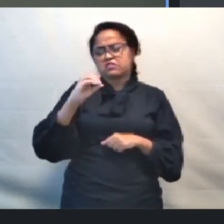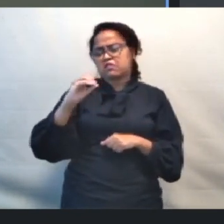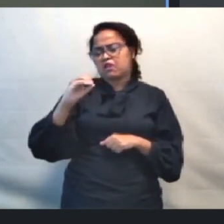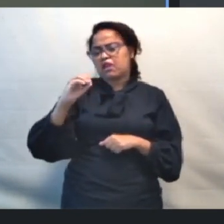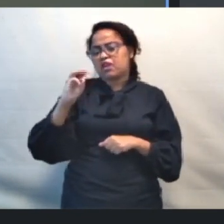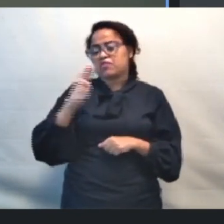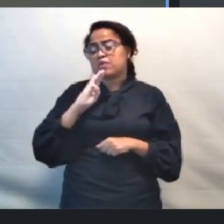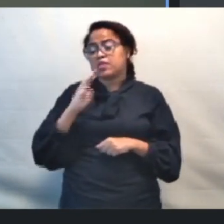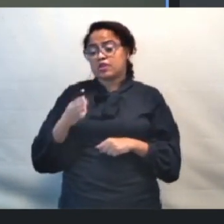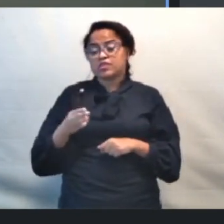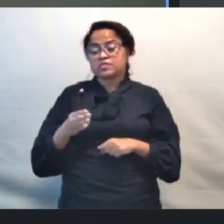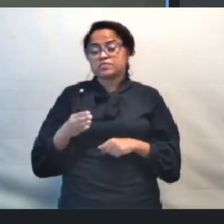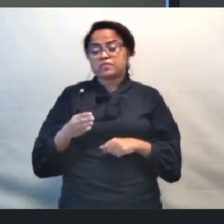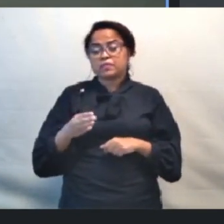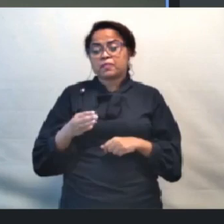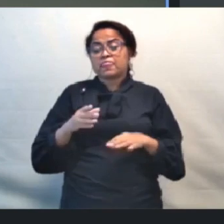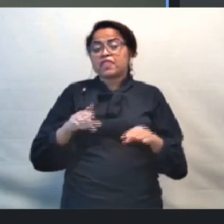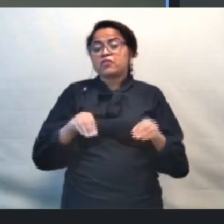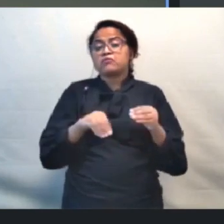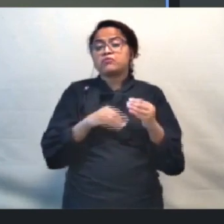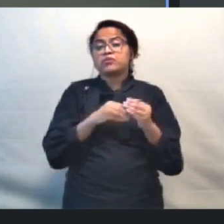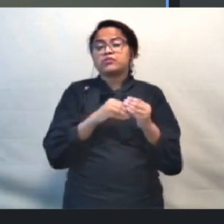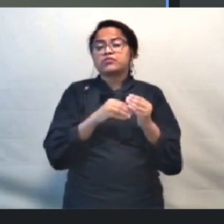E o vinculado